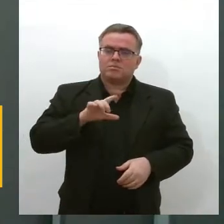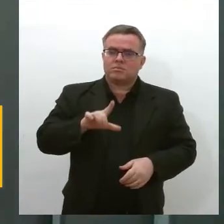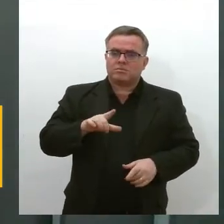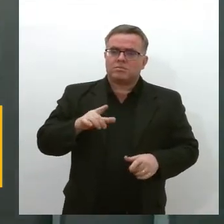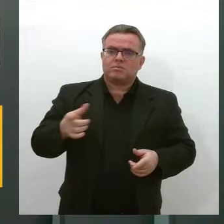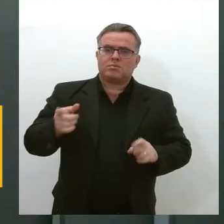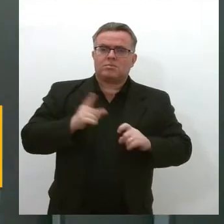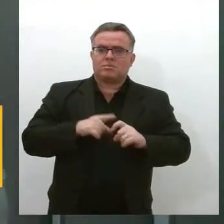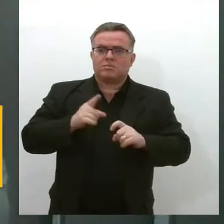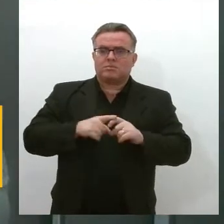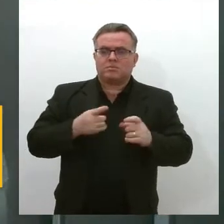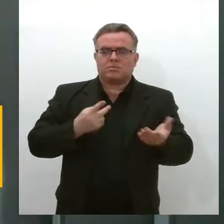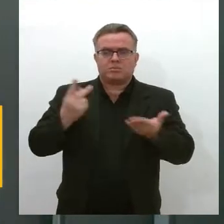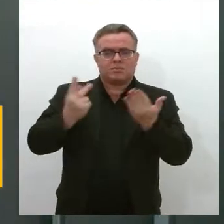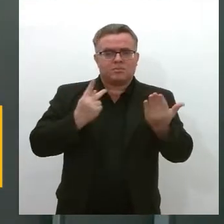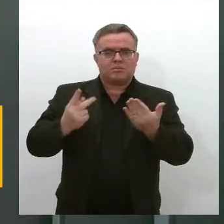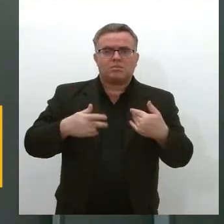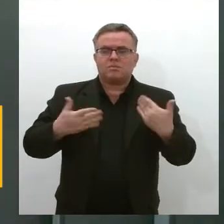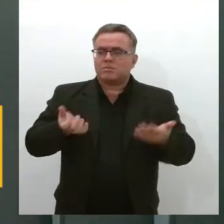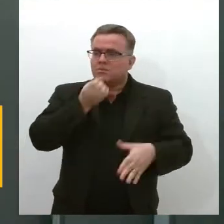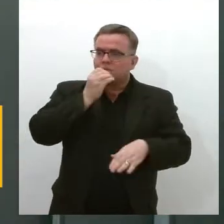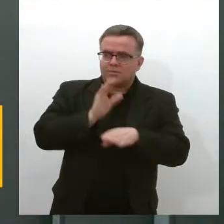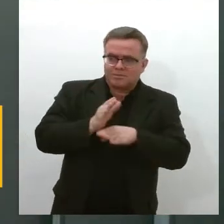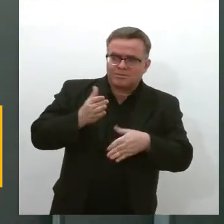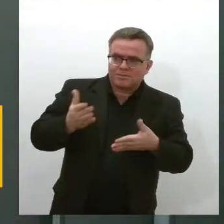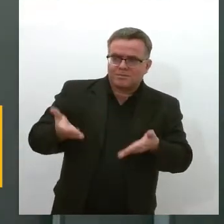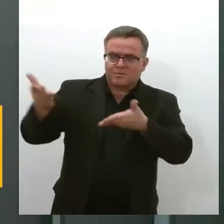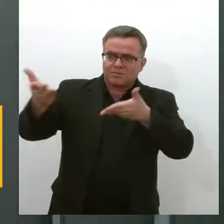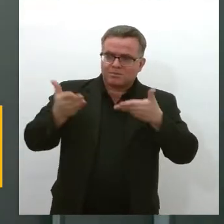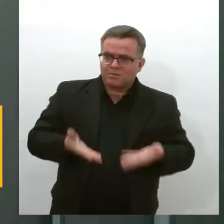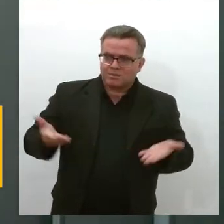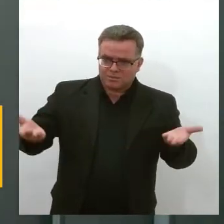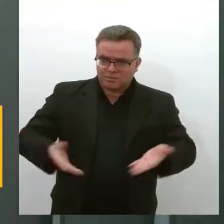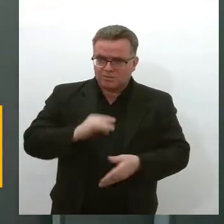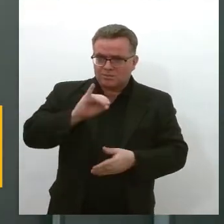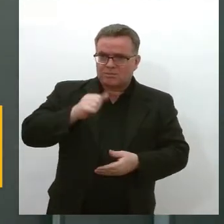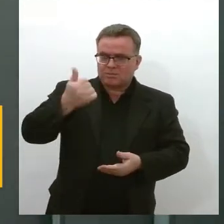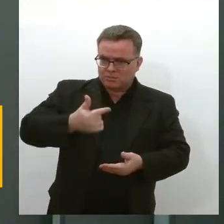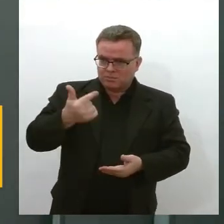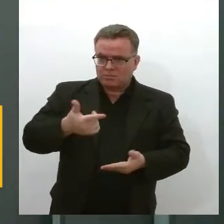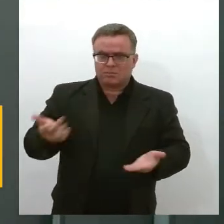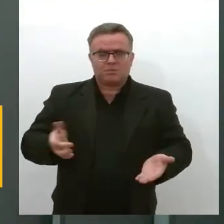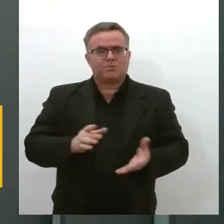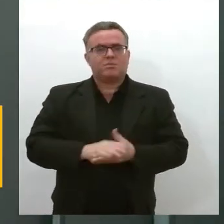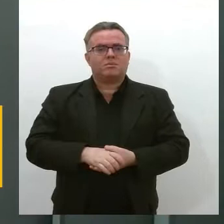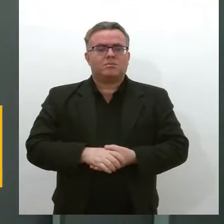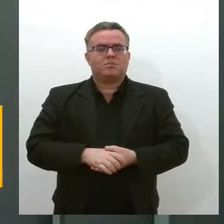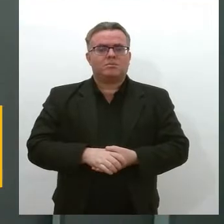psiquiatra. Boa tarde, Dr. Daniel. Seja bem-vindo ao JA Segunda Edição.